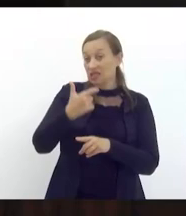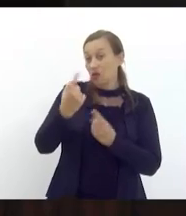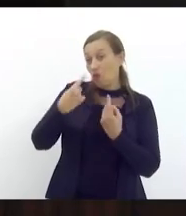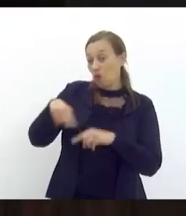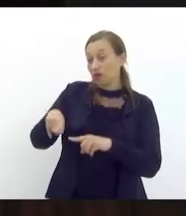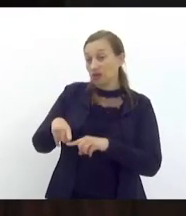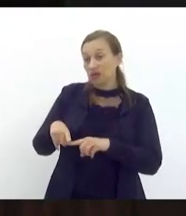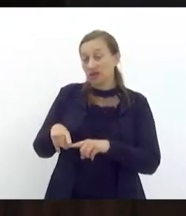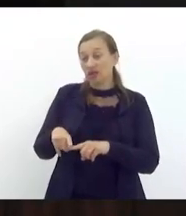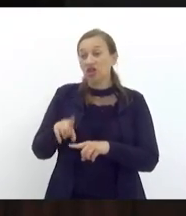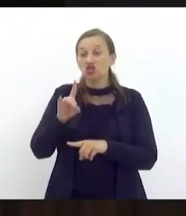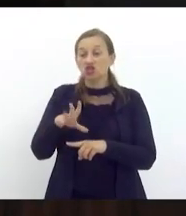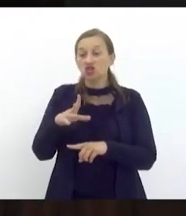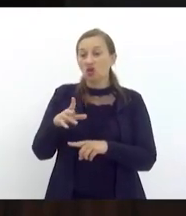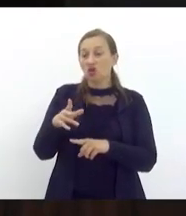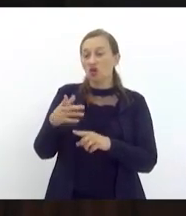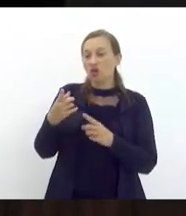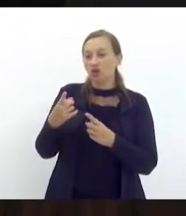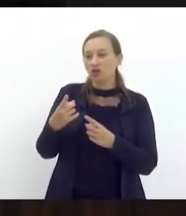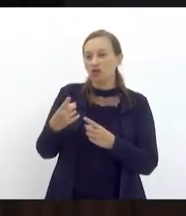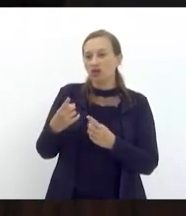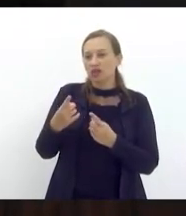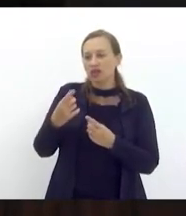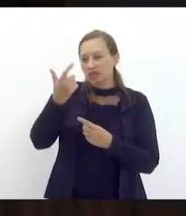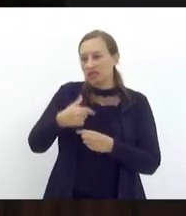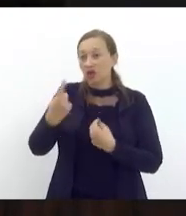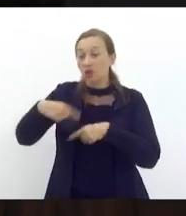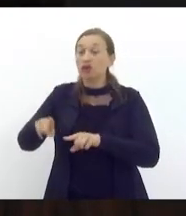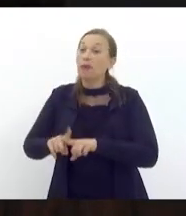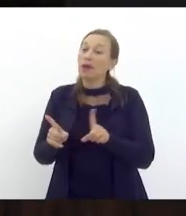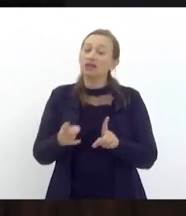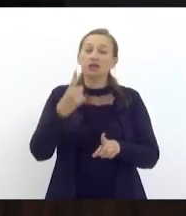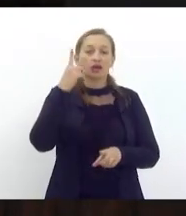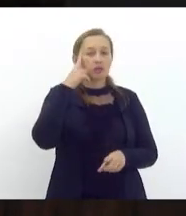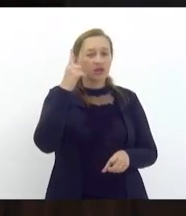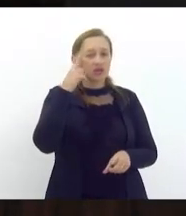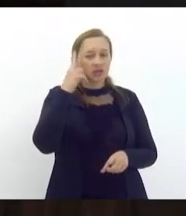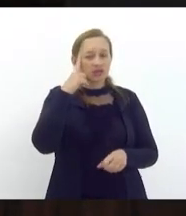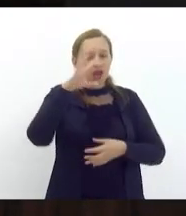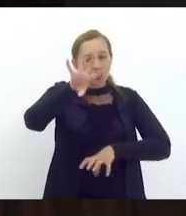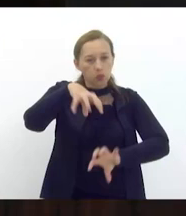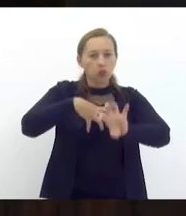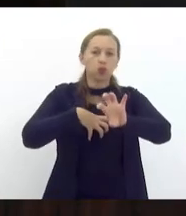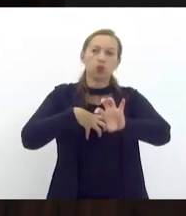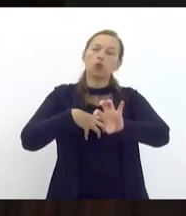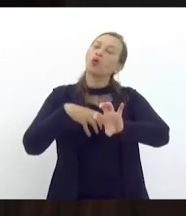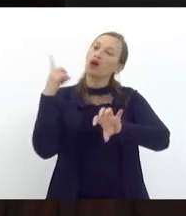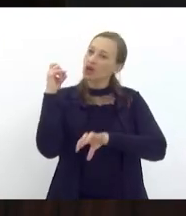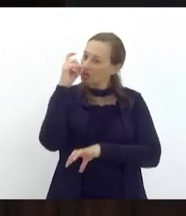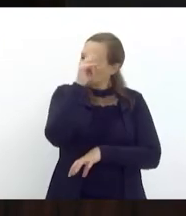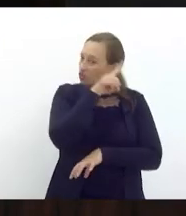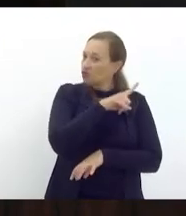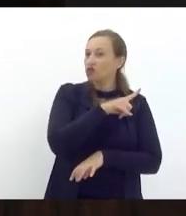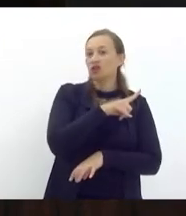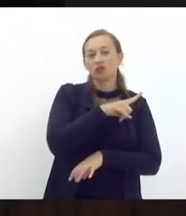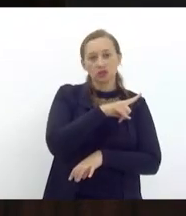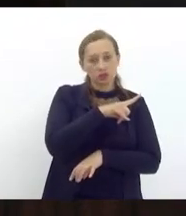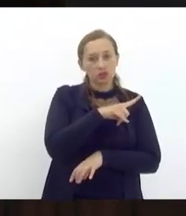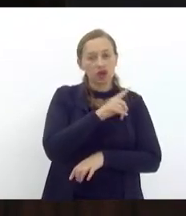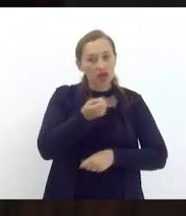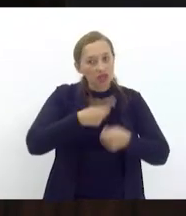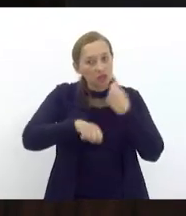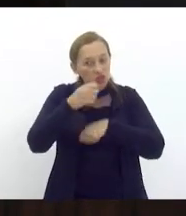porque é só a gente jogar pedra mas a gente também tem que se colocar um pouquinho do outro lado do balcão que é muito difícil tocar um estado